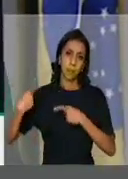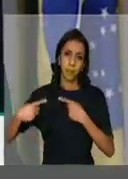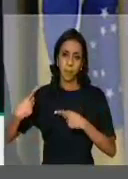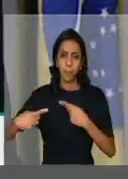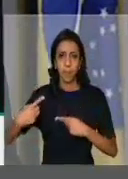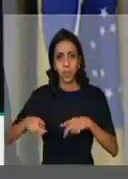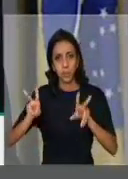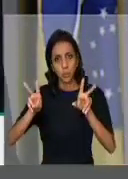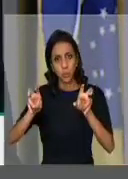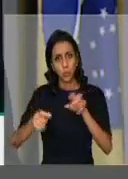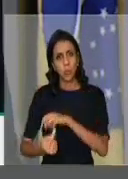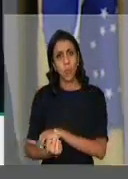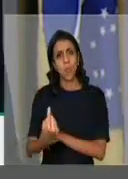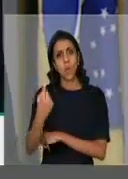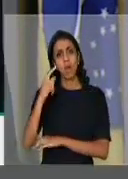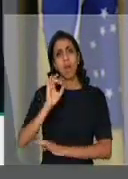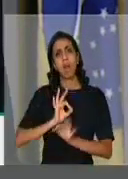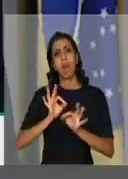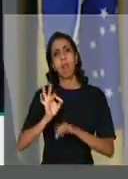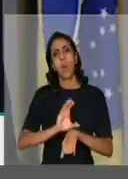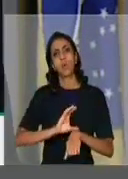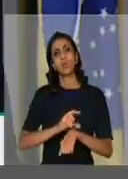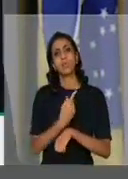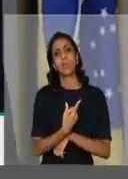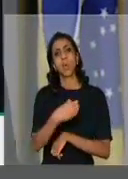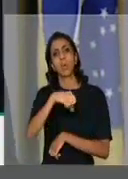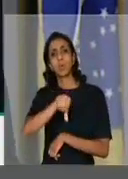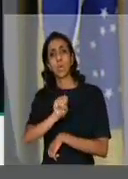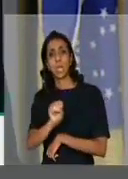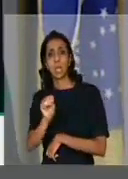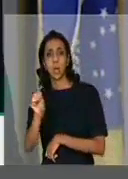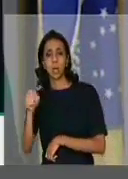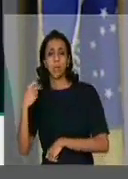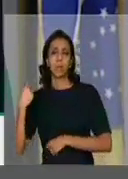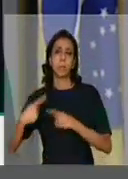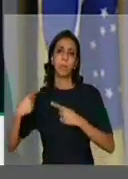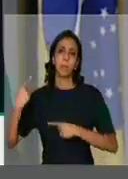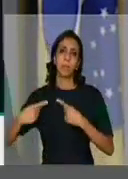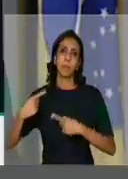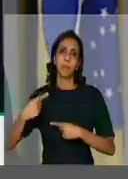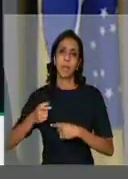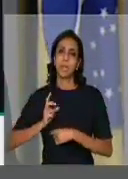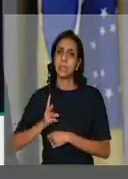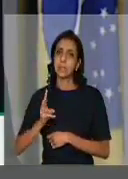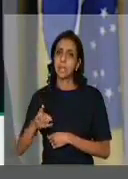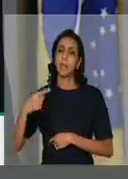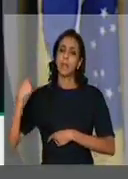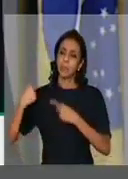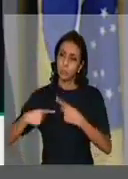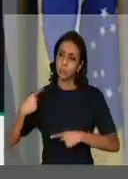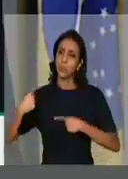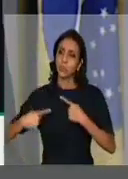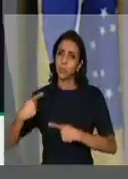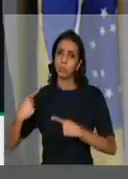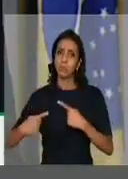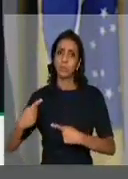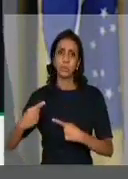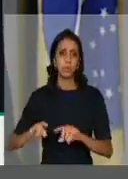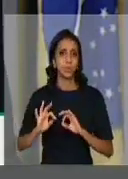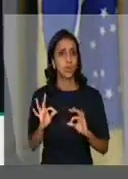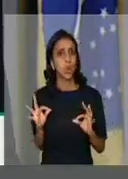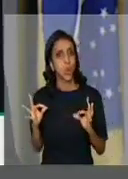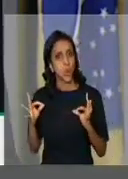matéria, desde a Assembleia Nacional Constituinte de 88, todas as discussões que